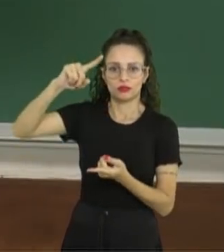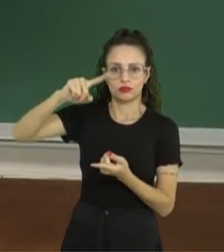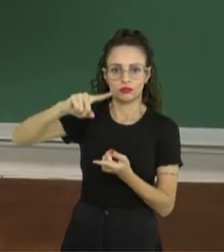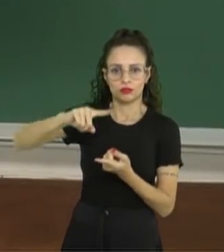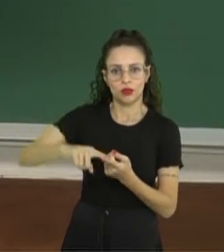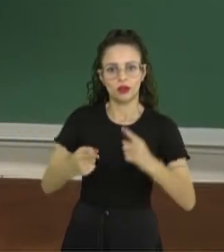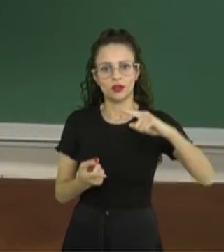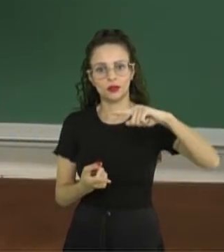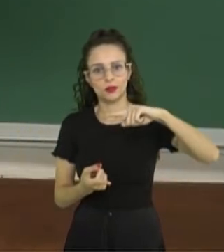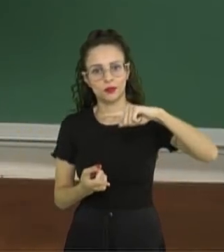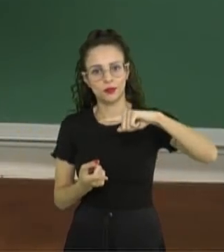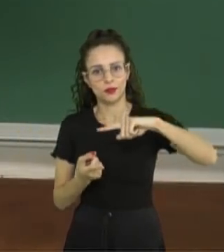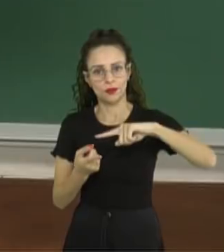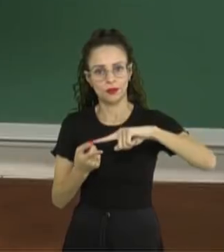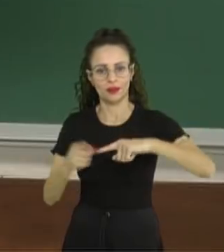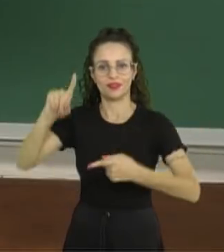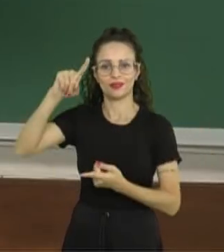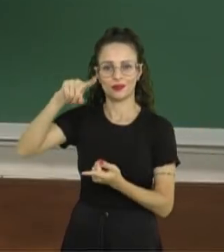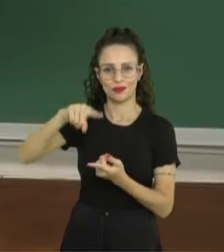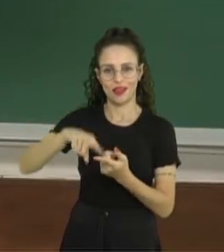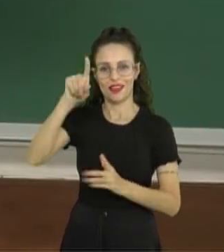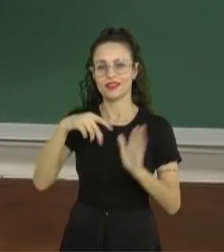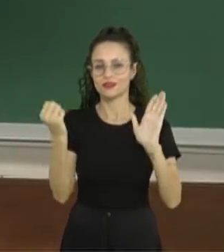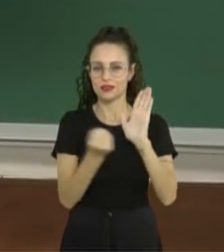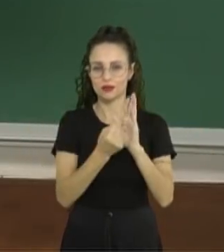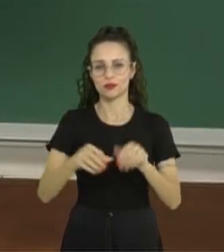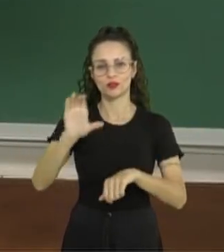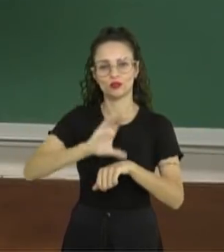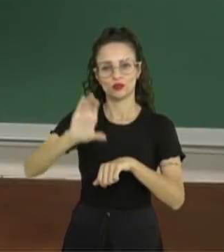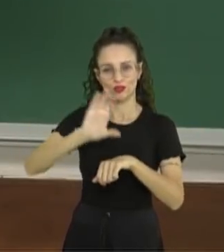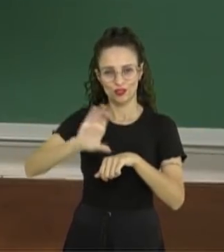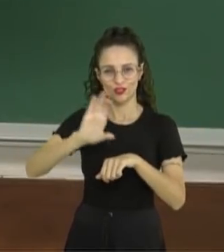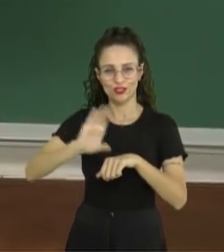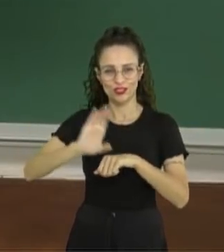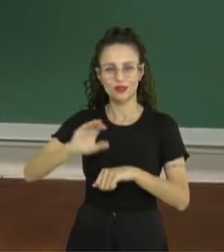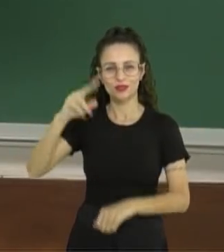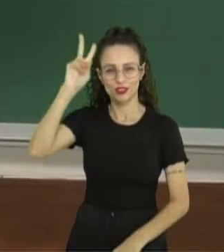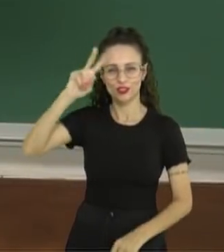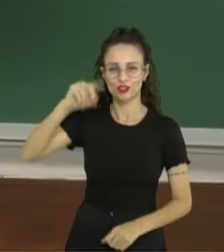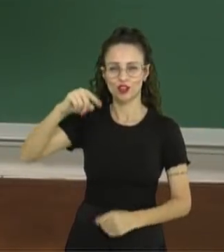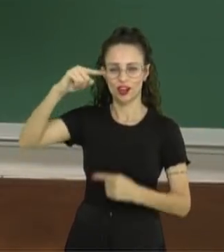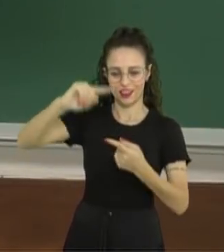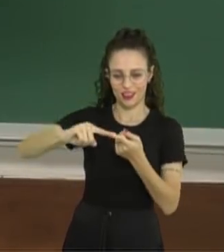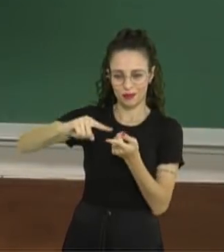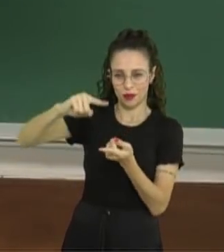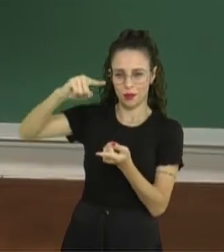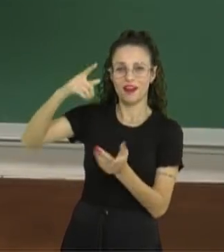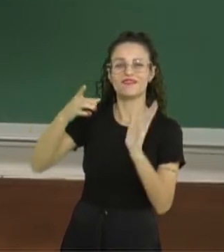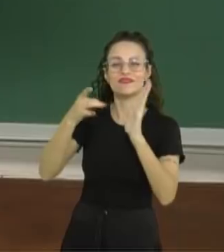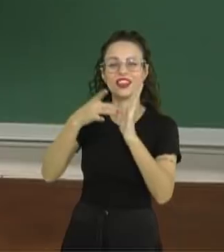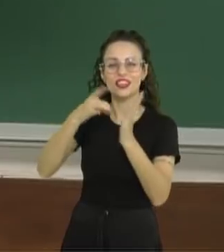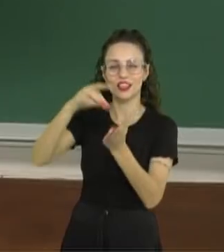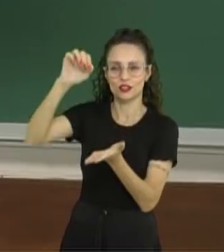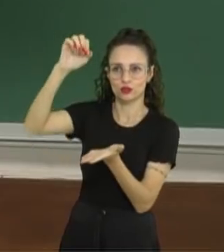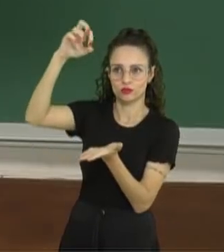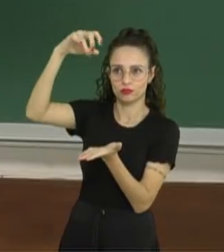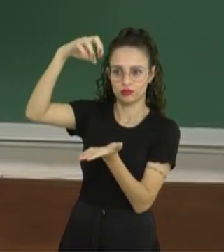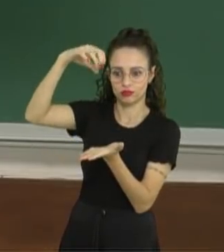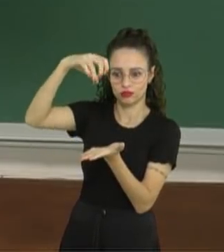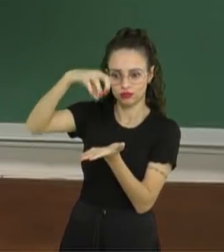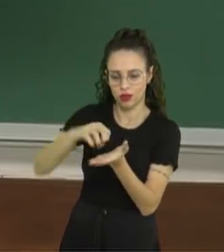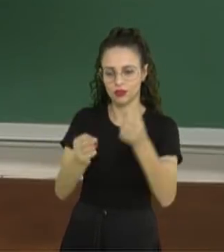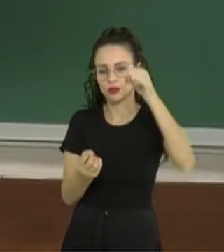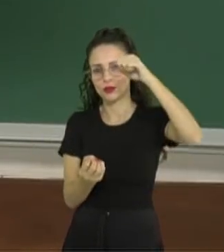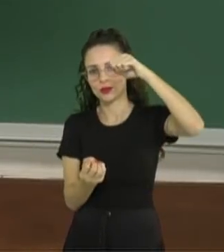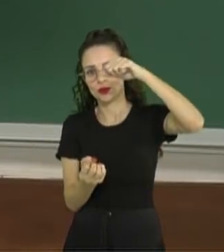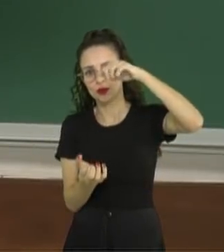símbolo da minha disciplina de história, né? Que é aquela imagem do vidro que a areia vai. Existem outras formas de medir o tempo que vocês